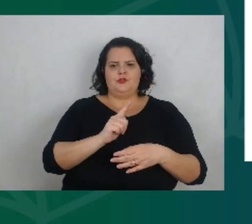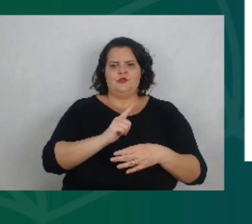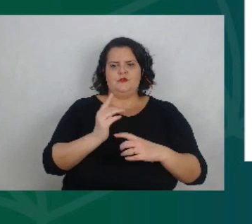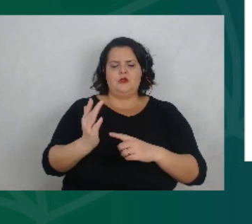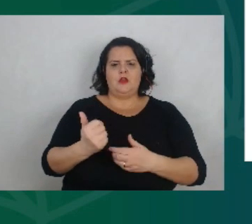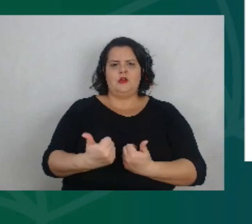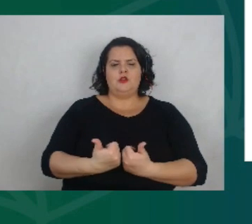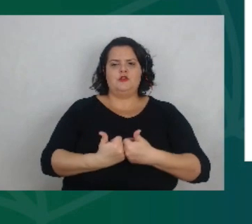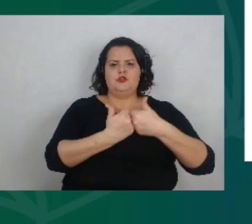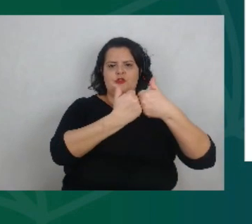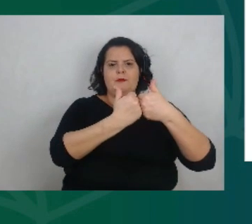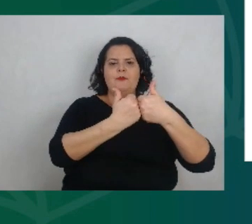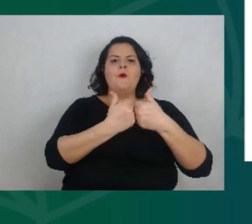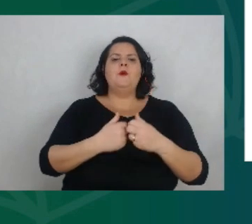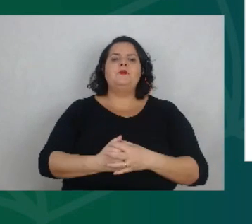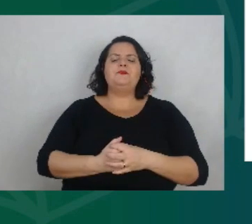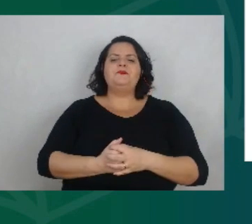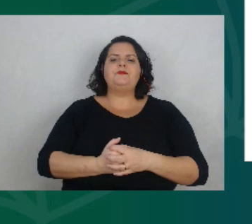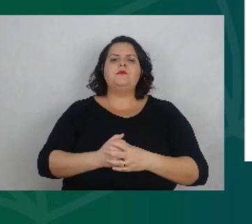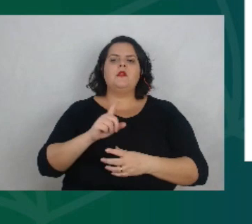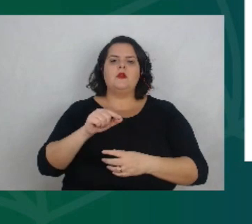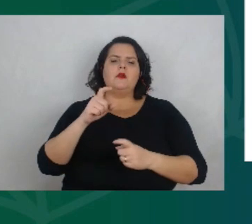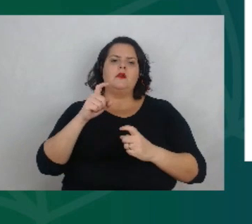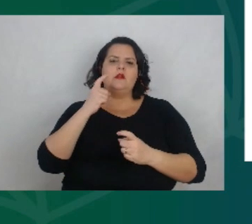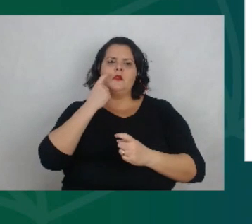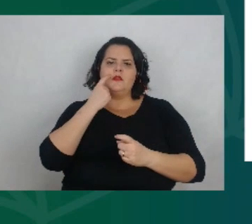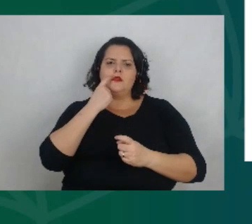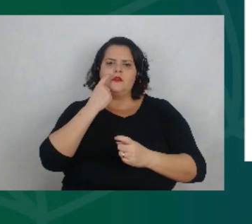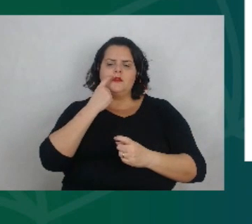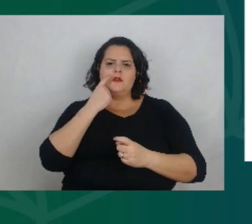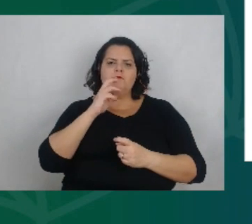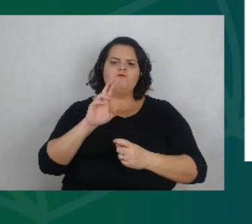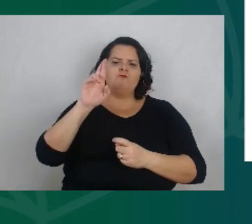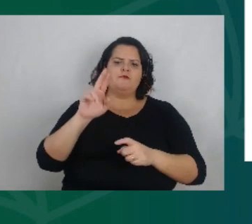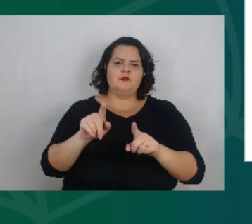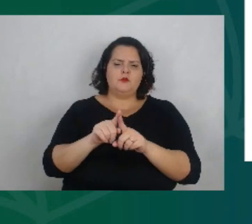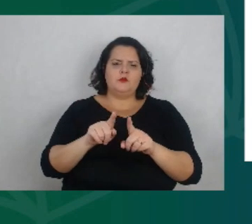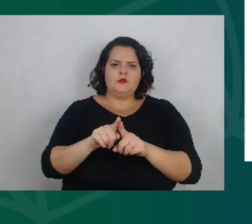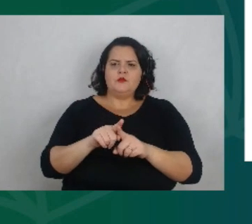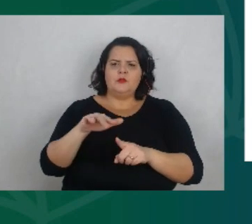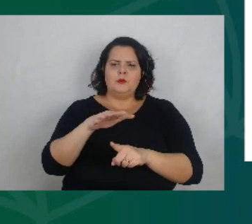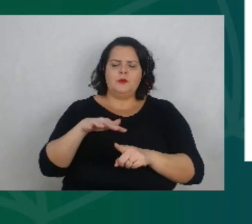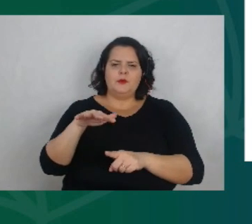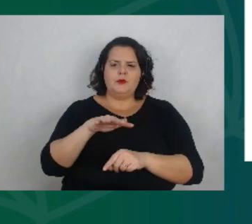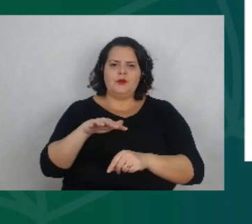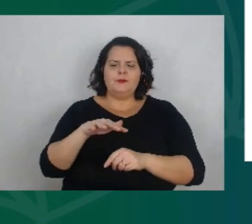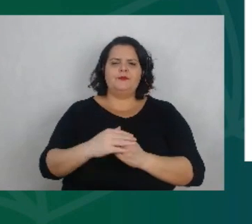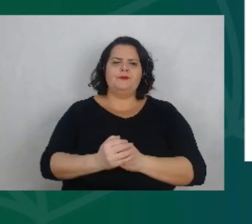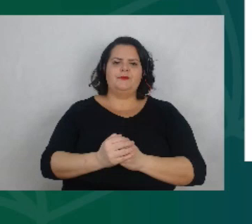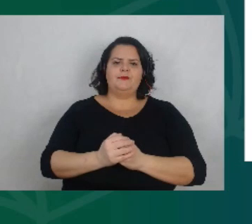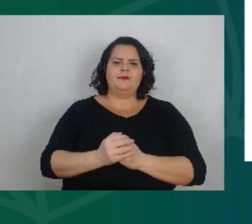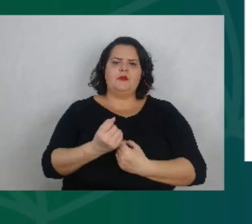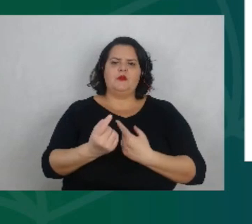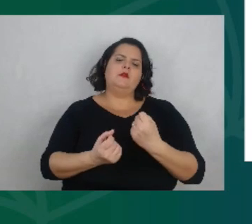Brasil, que representa também o Conselho Federal, está comigo em todas as entidades, e apresenta aqui parte